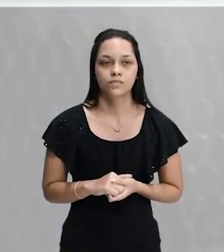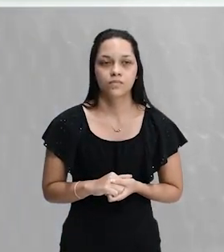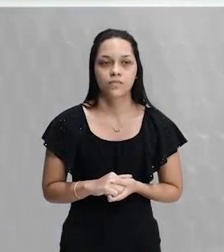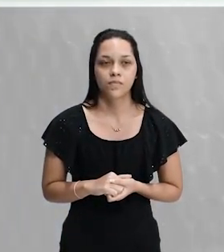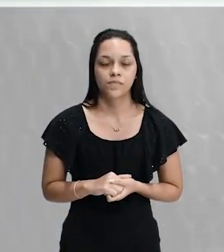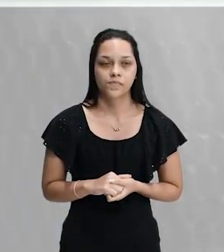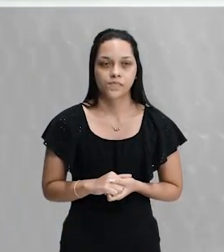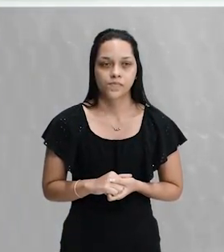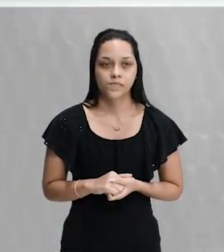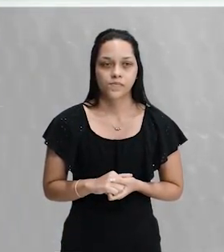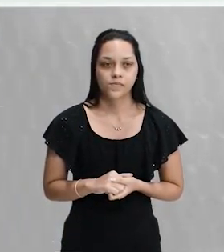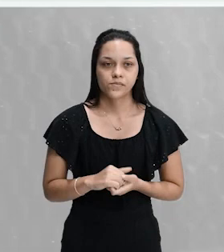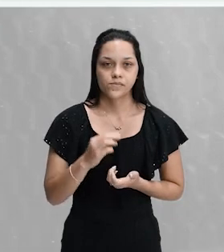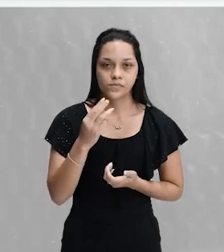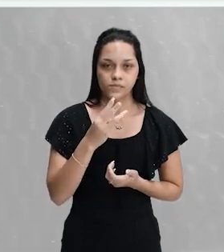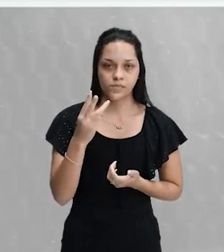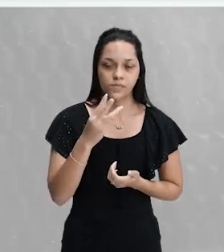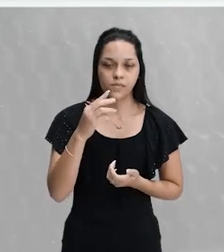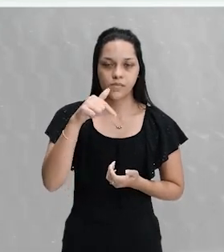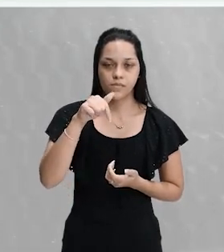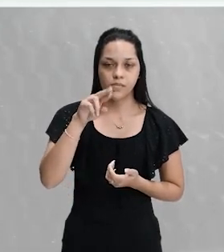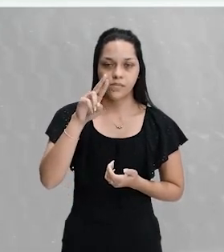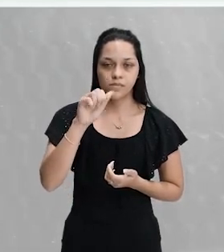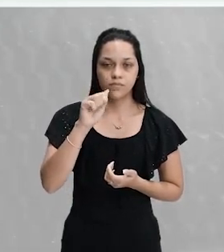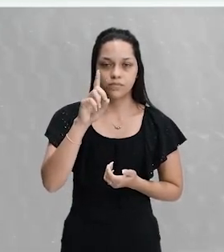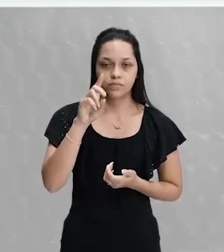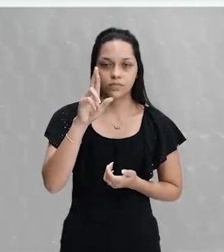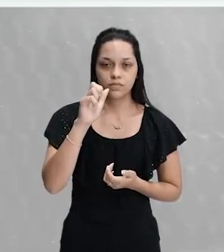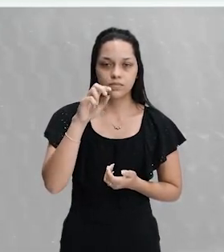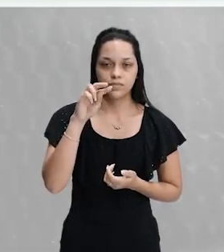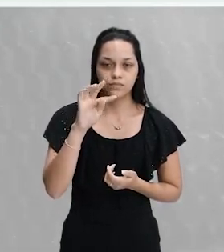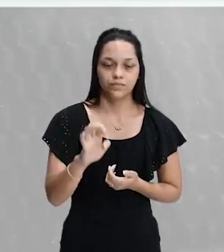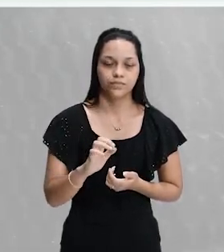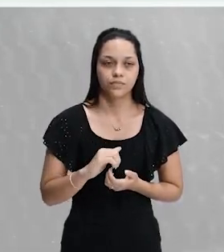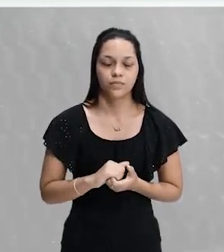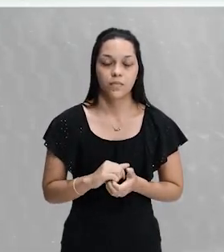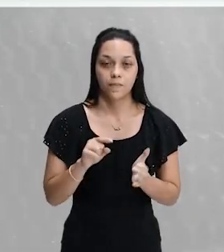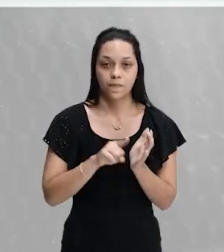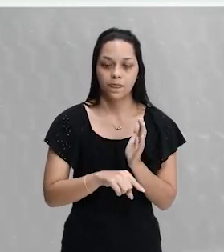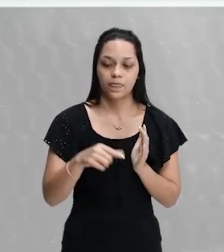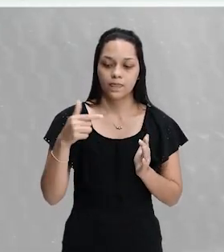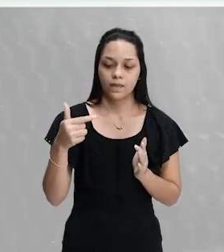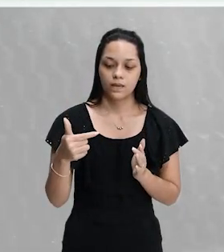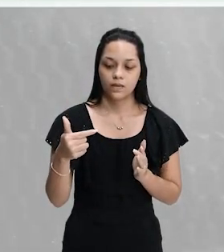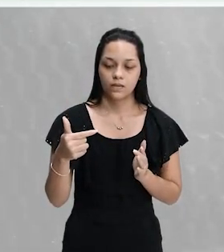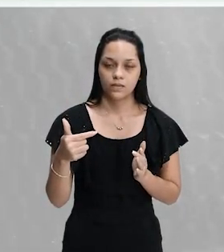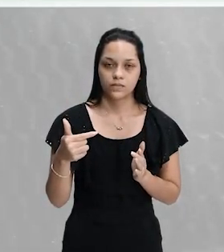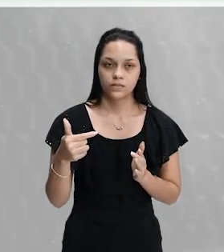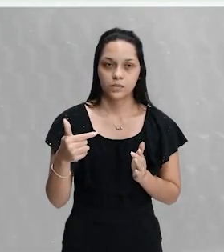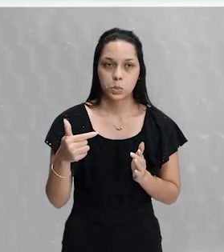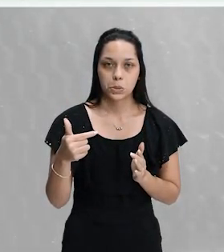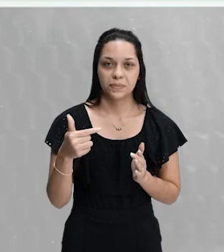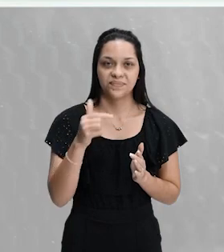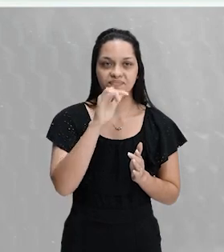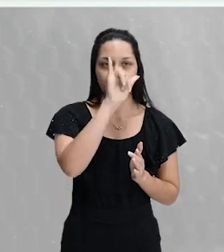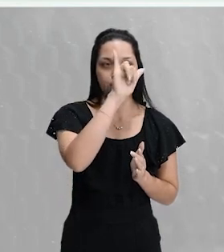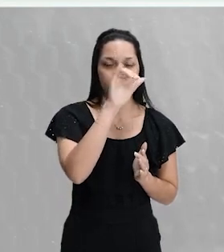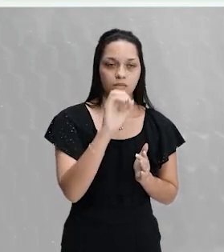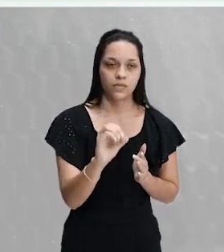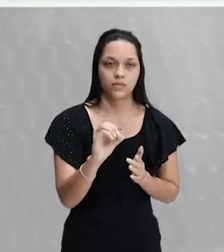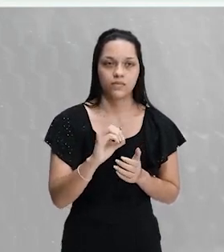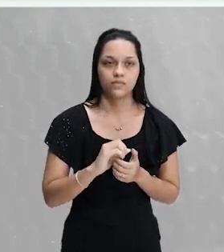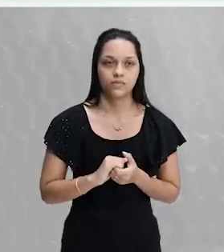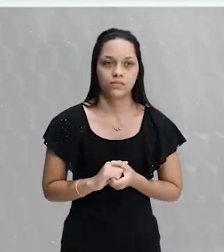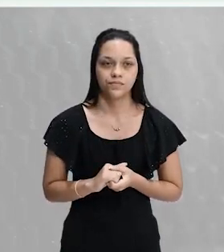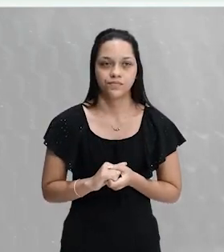Ponto aqui pertence ao terceiro quadrante, né? Ponto menos 2 e 0. X é menos 2 e o y é 0.